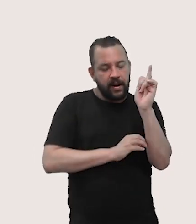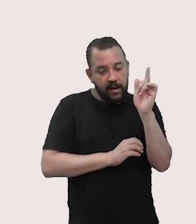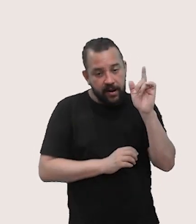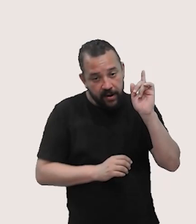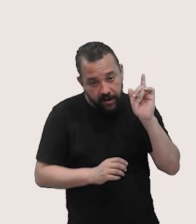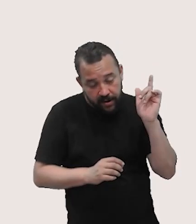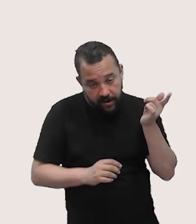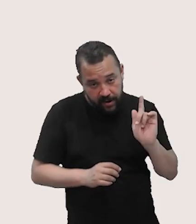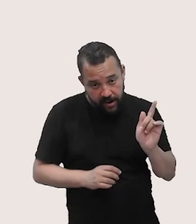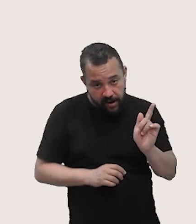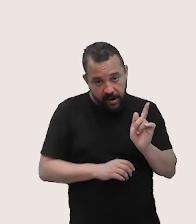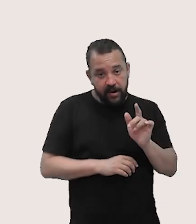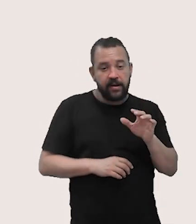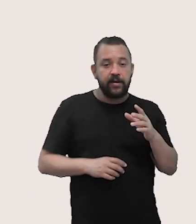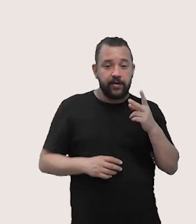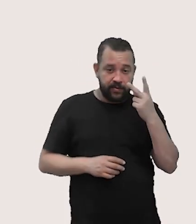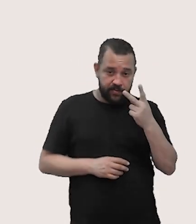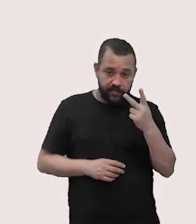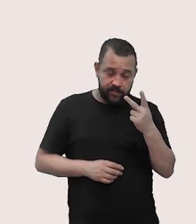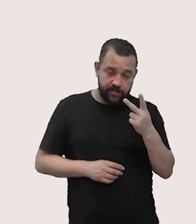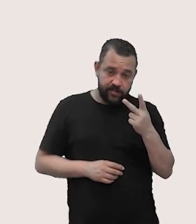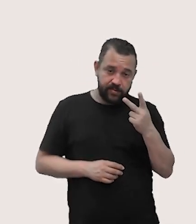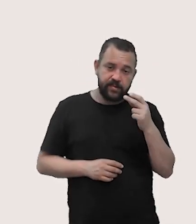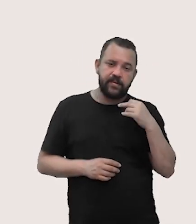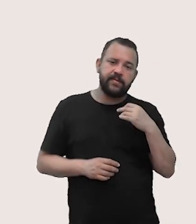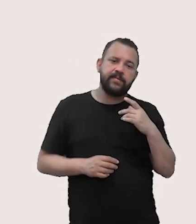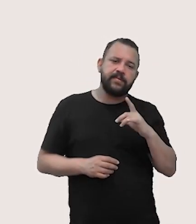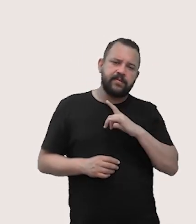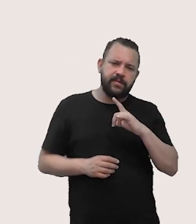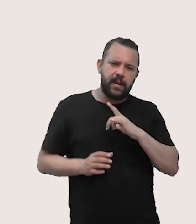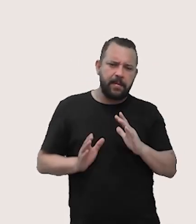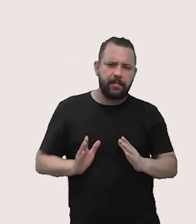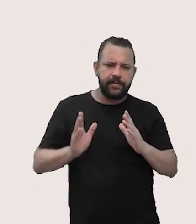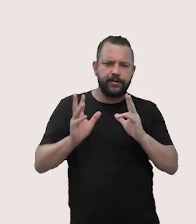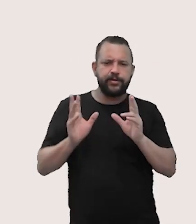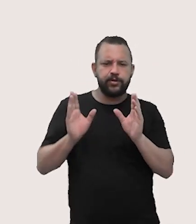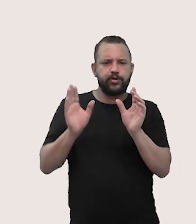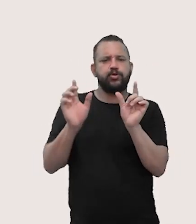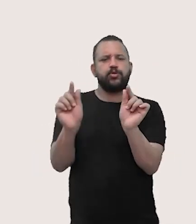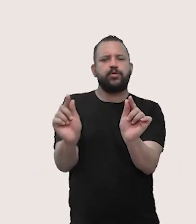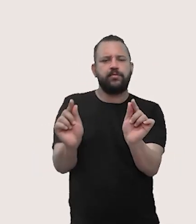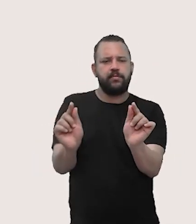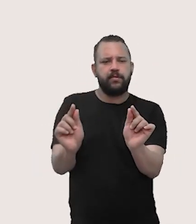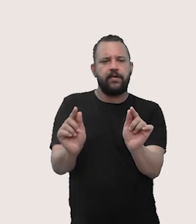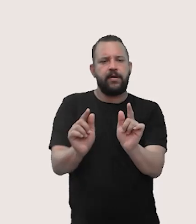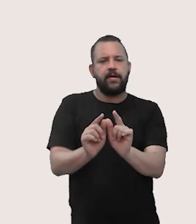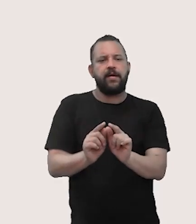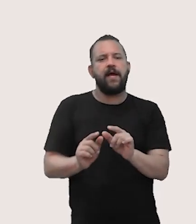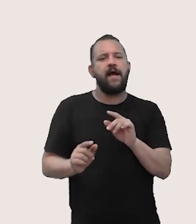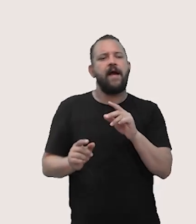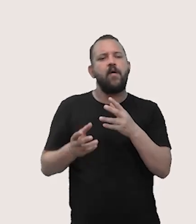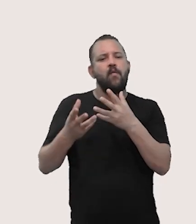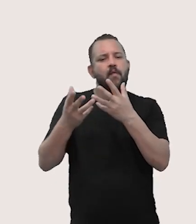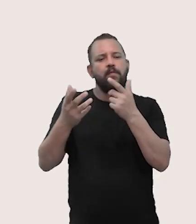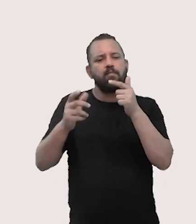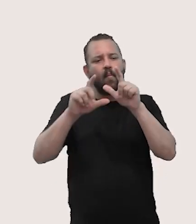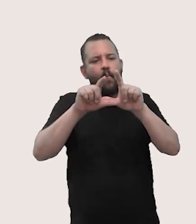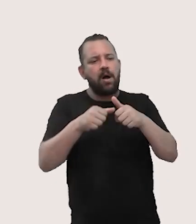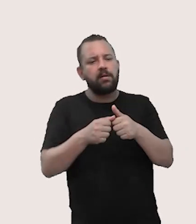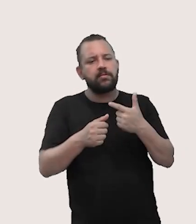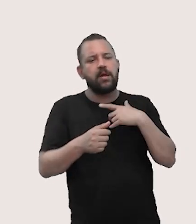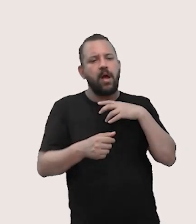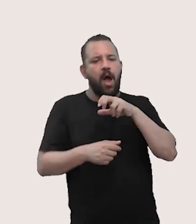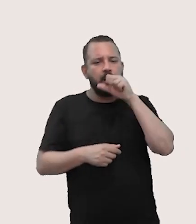convecção. 2. A ampola possui paredes duplas e essas paredes são feitas de vácuo. Lembrou? Vai impedir a condução. 3.